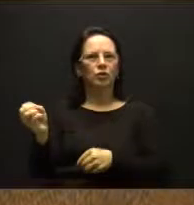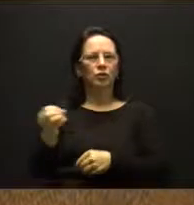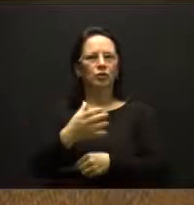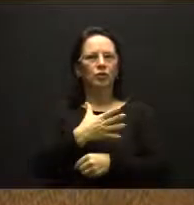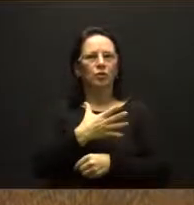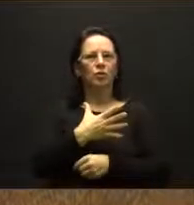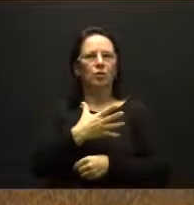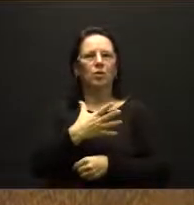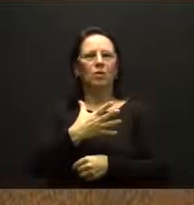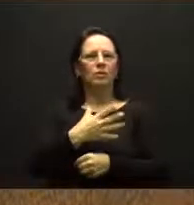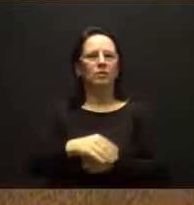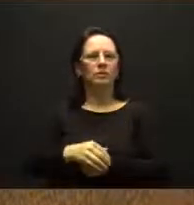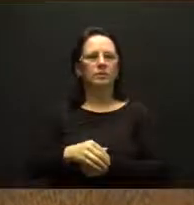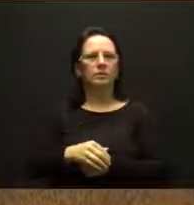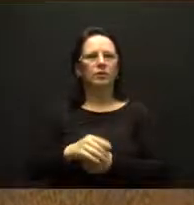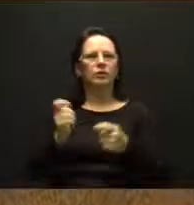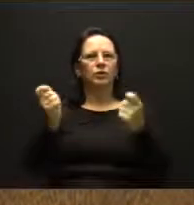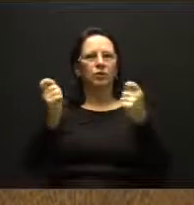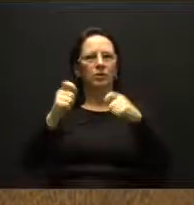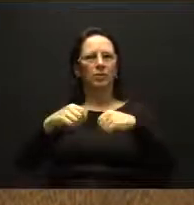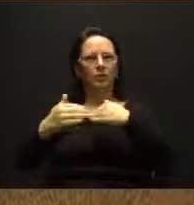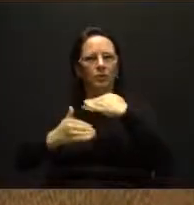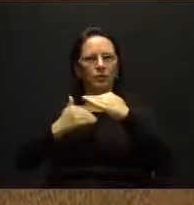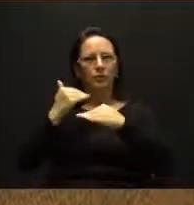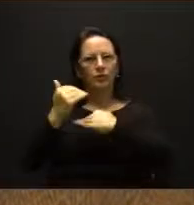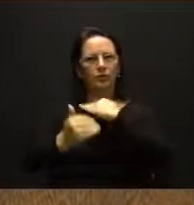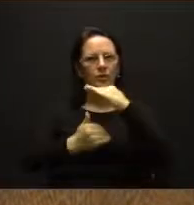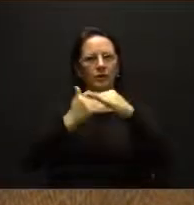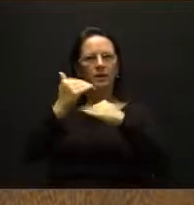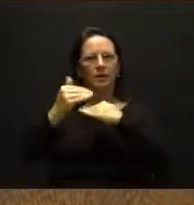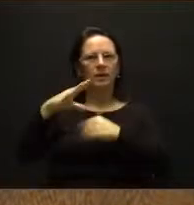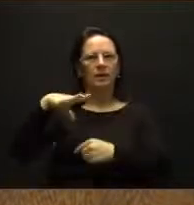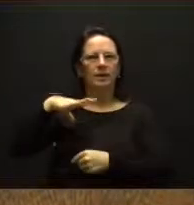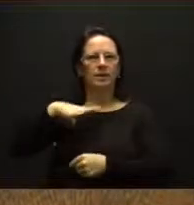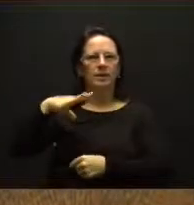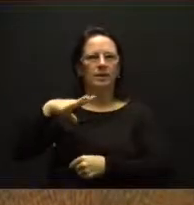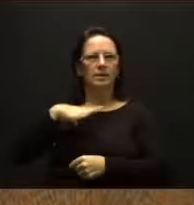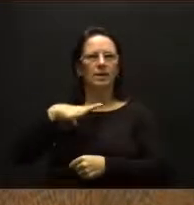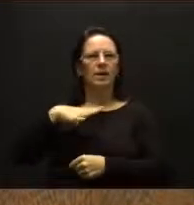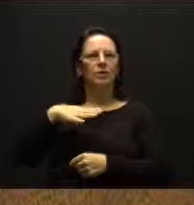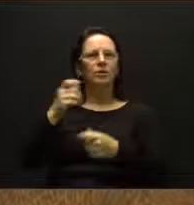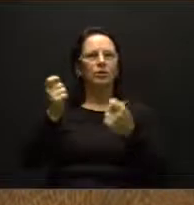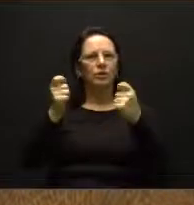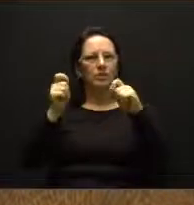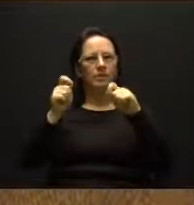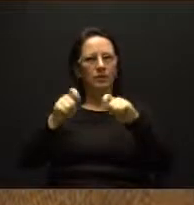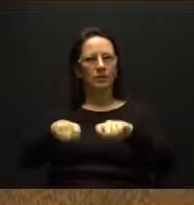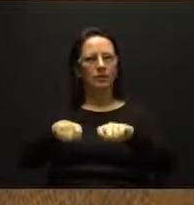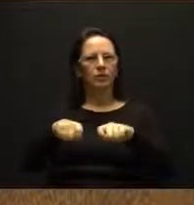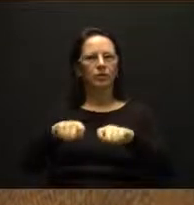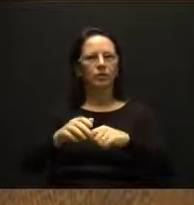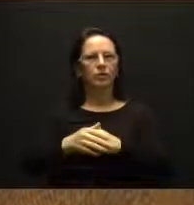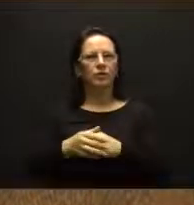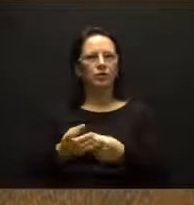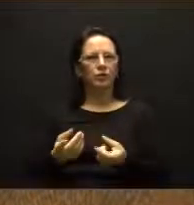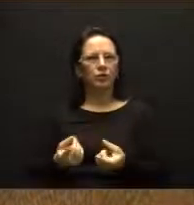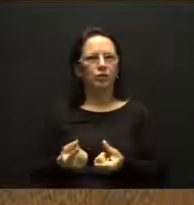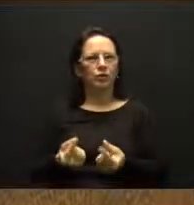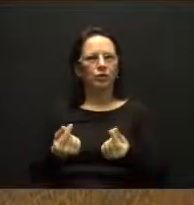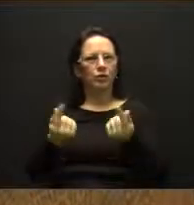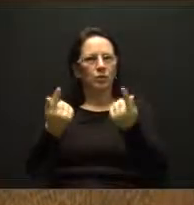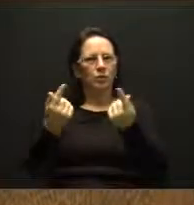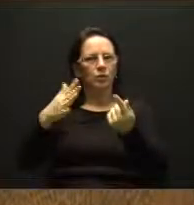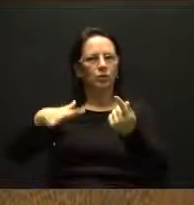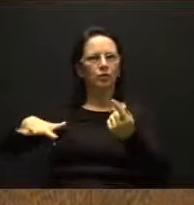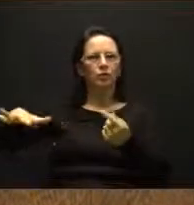que sejam capazes de desenvolver a nossa cidade a capacidade de empreender a riqueza do país e da